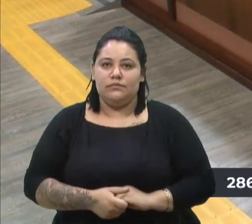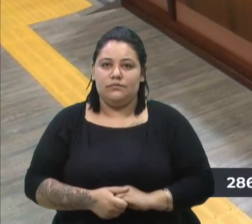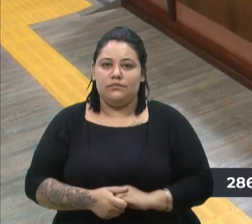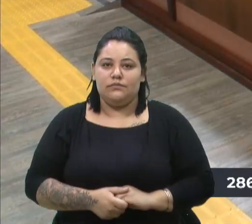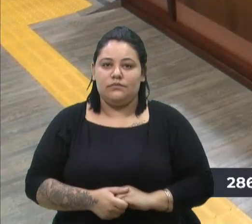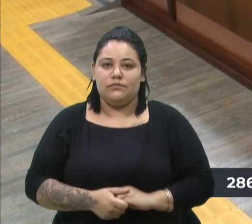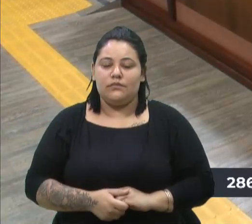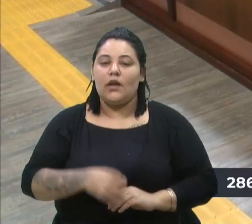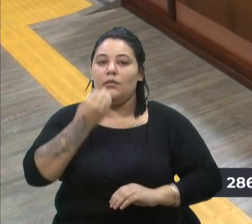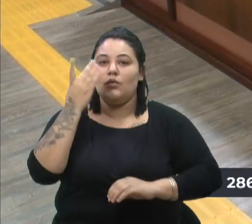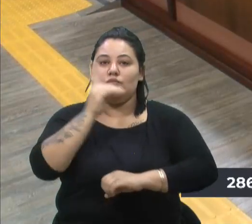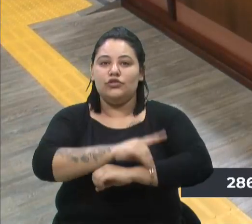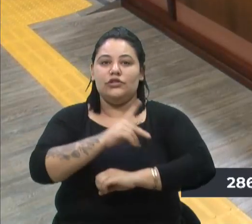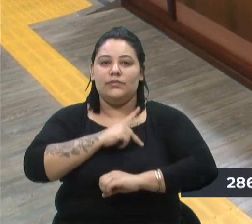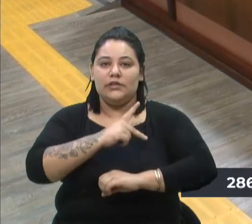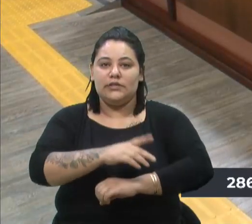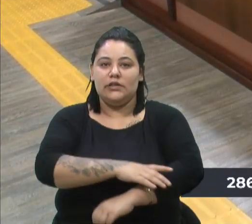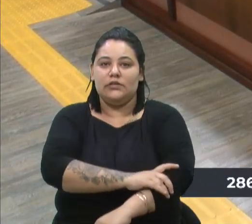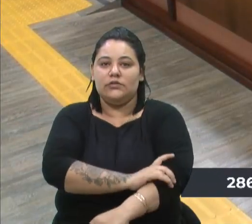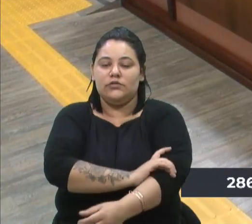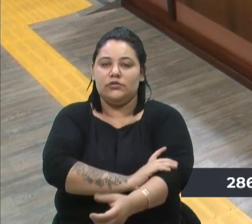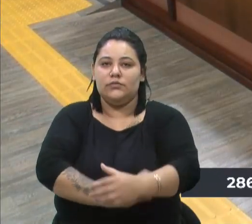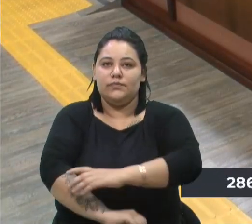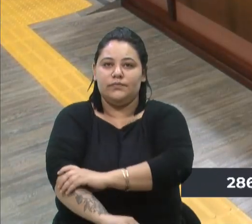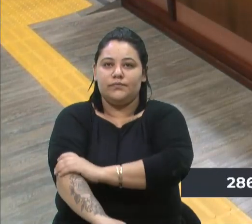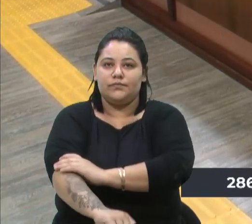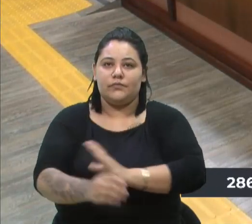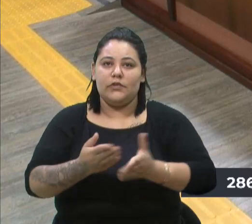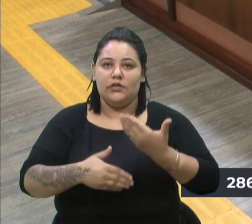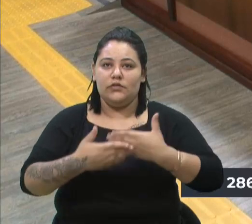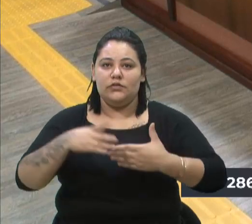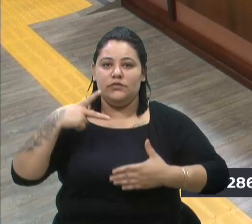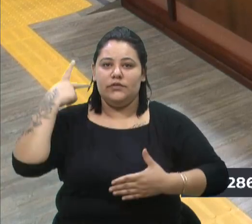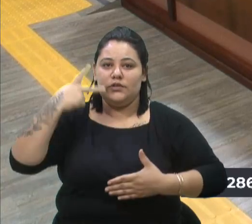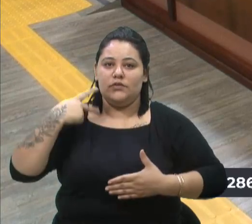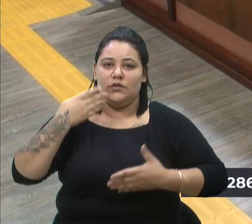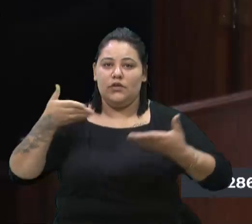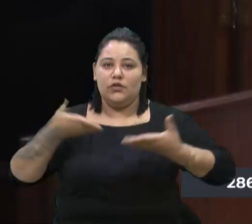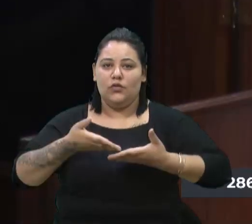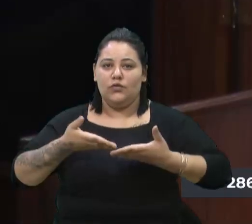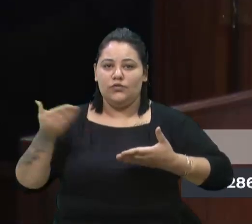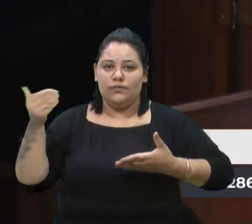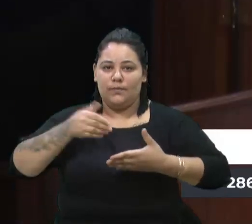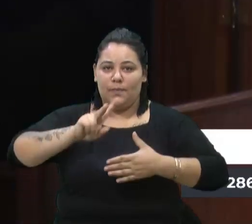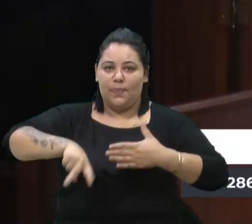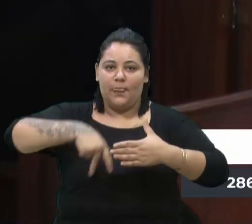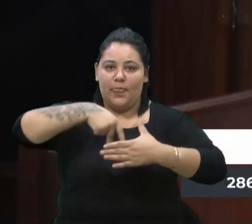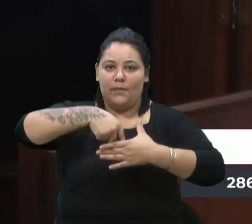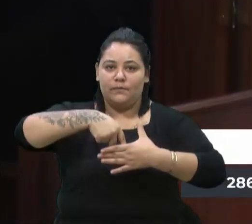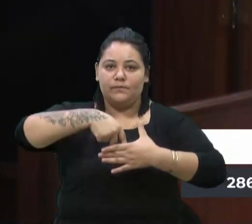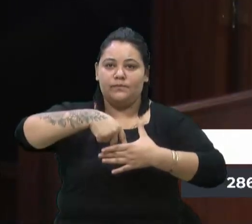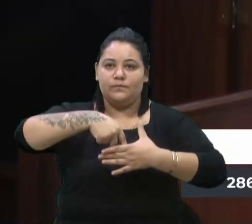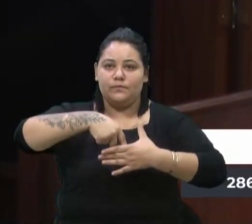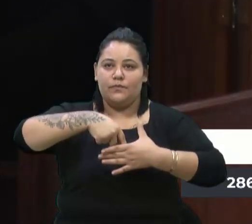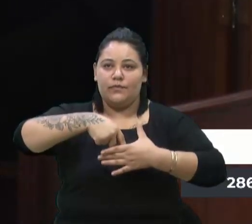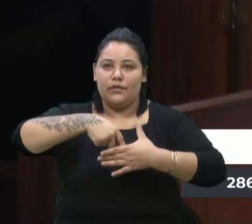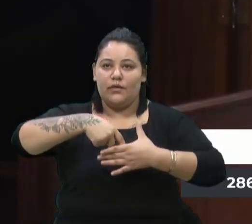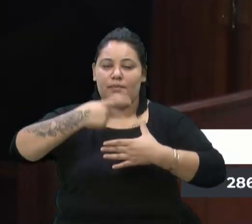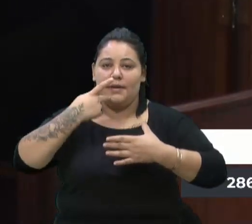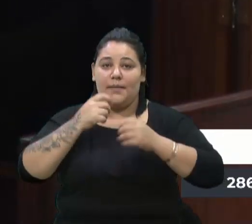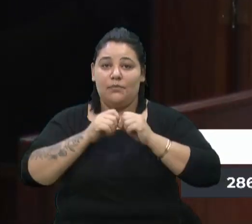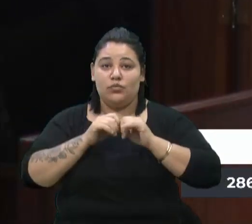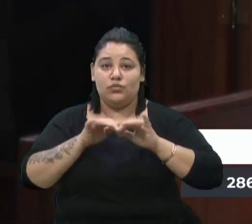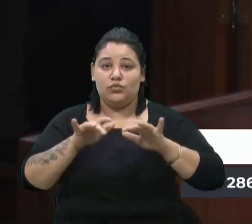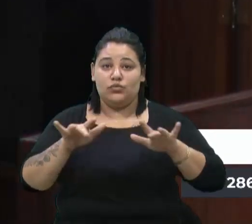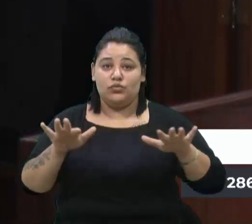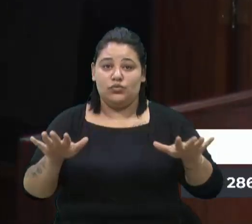Bom dia senhor presidente senhoras e senhores vereadores e hoje vemos essa Tribuna para repercutir um pouquinho